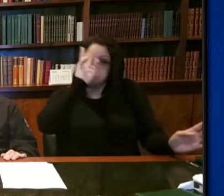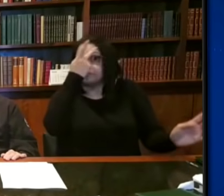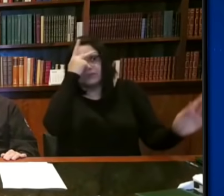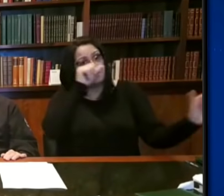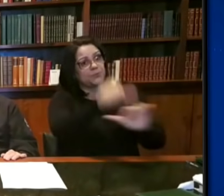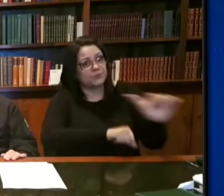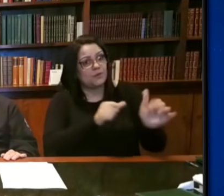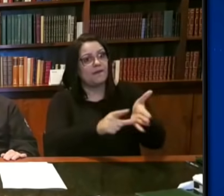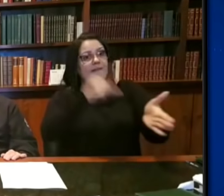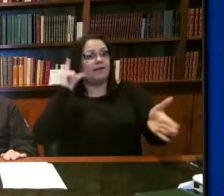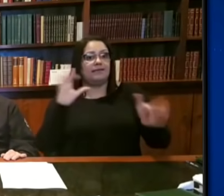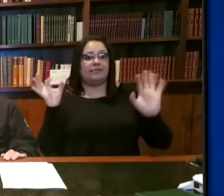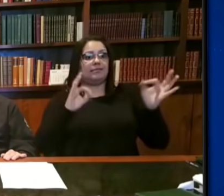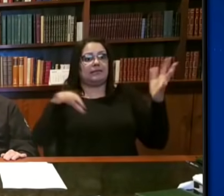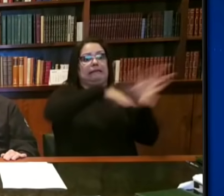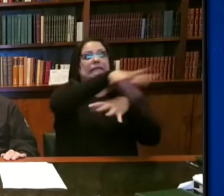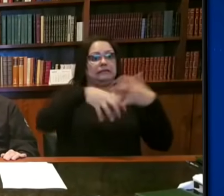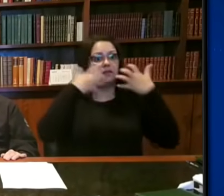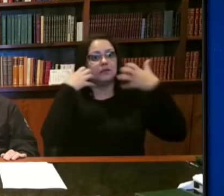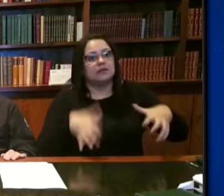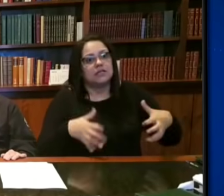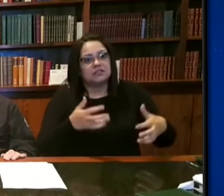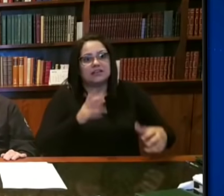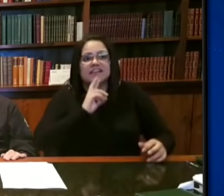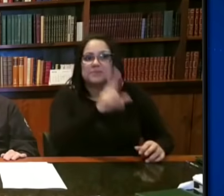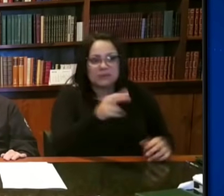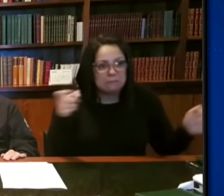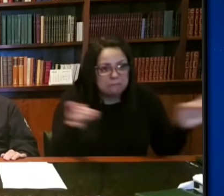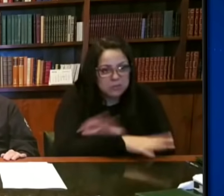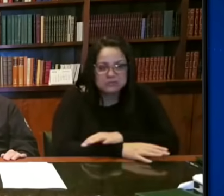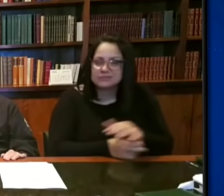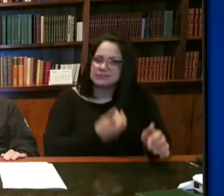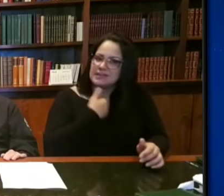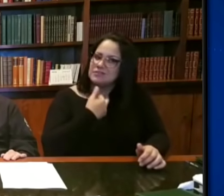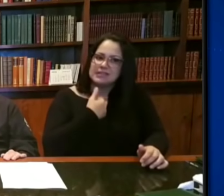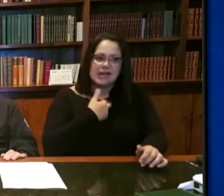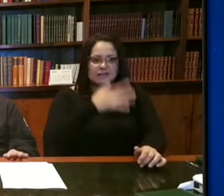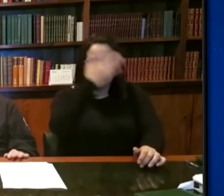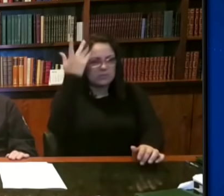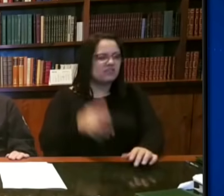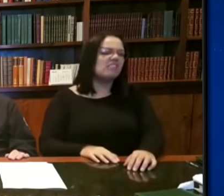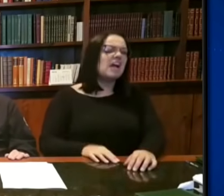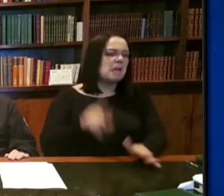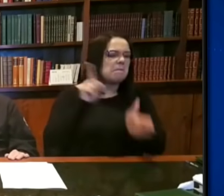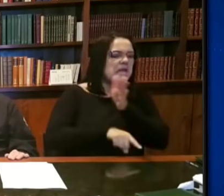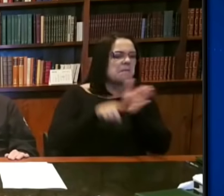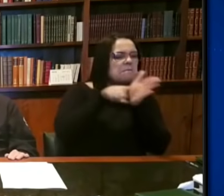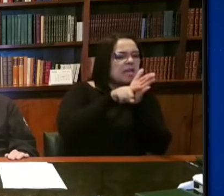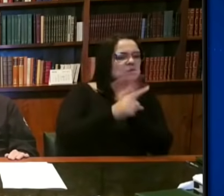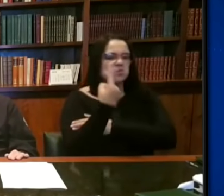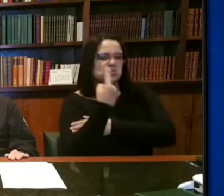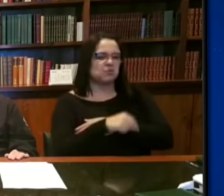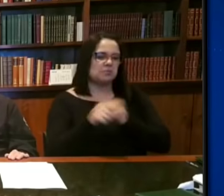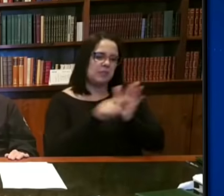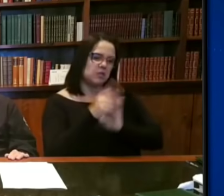que nunca aconteceu antes. Ninguém sabe a resposta. Ninguém sabe a resposta. Então, as pessoas começaram a chutar menos 1, menos 2, menos 4,